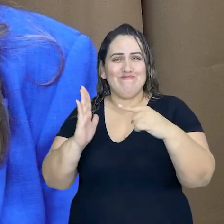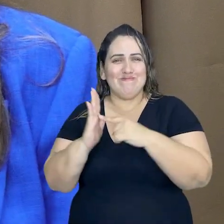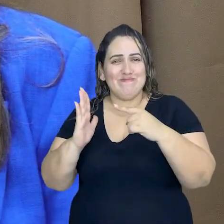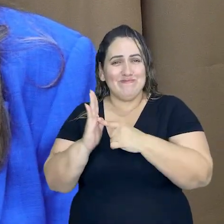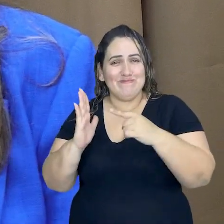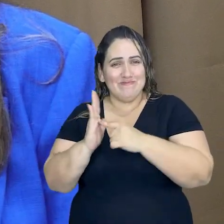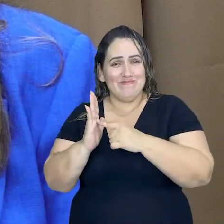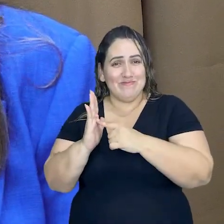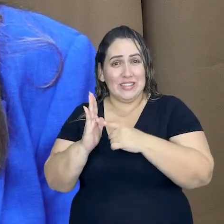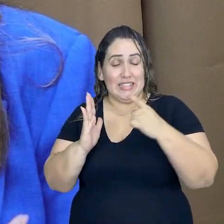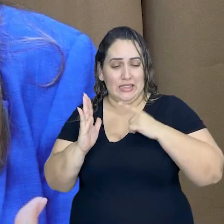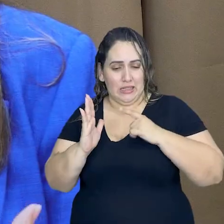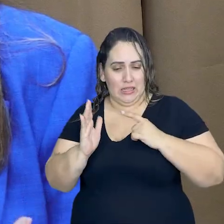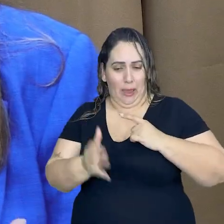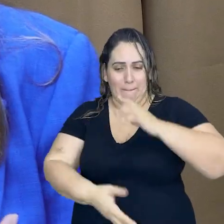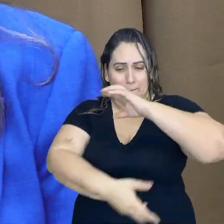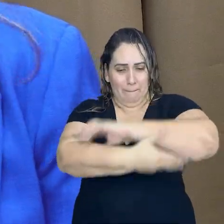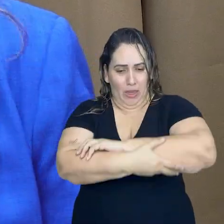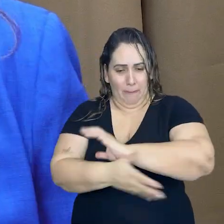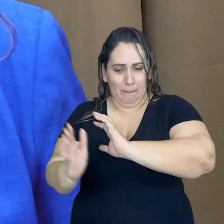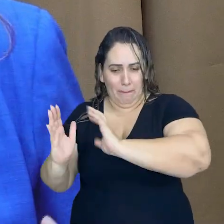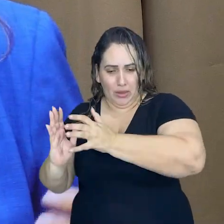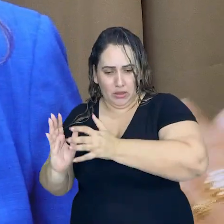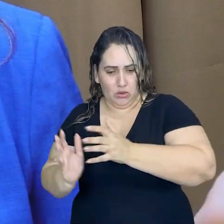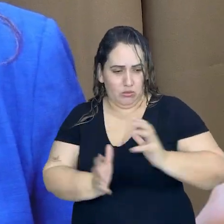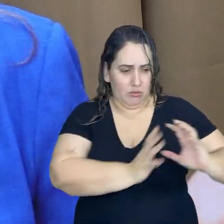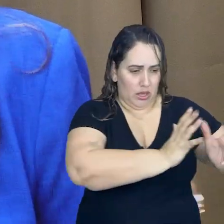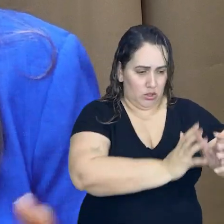coligação, né, na eleição